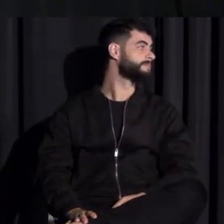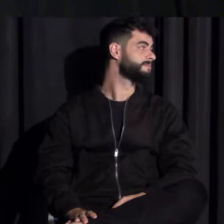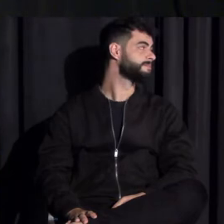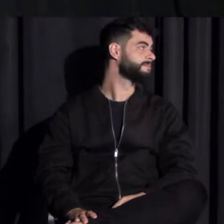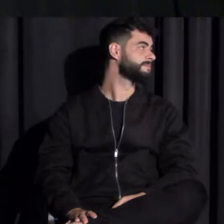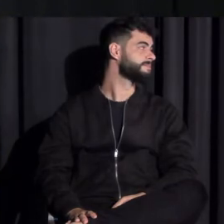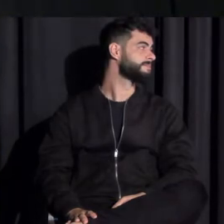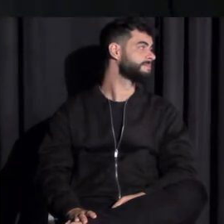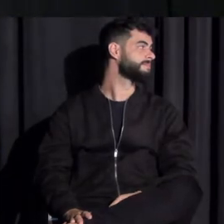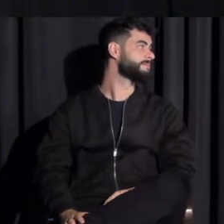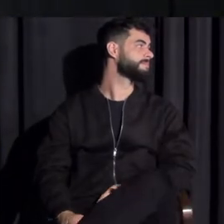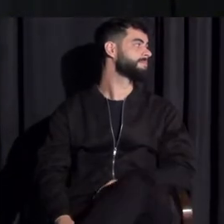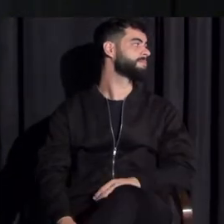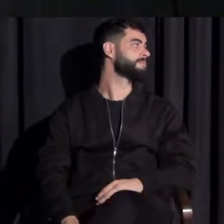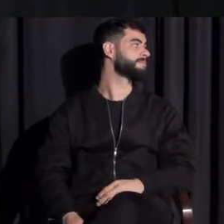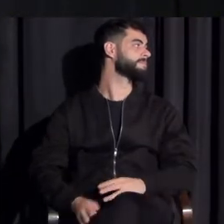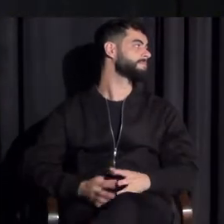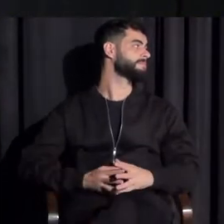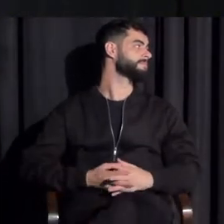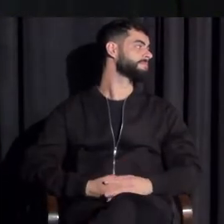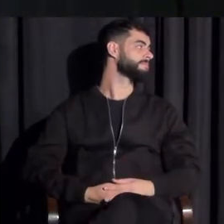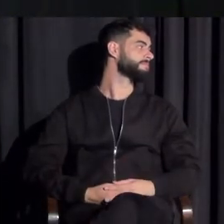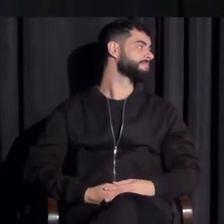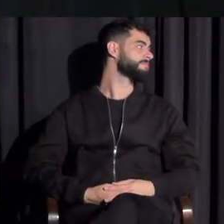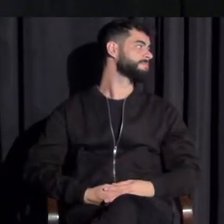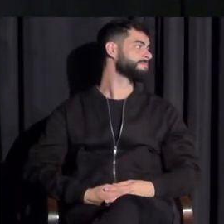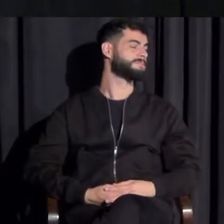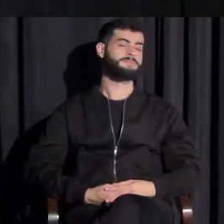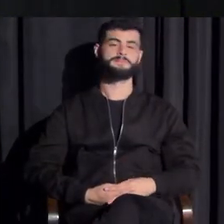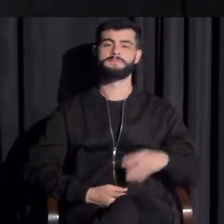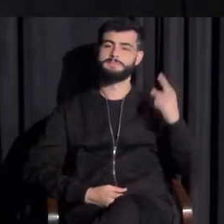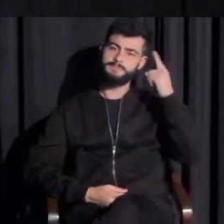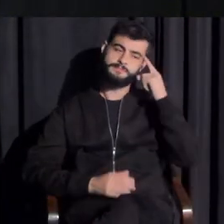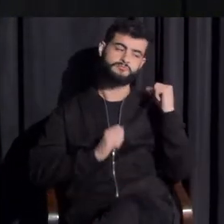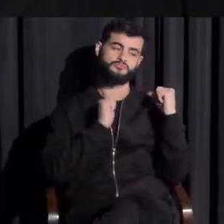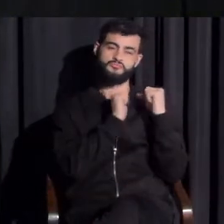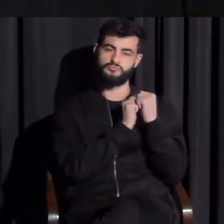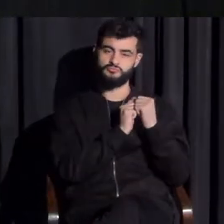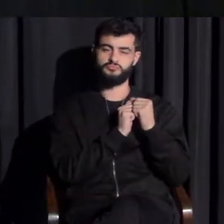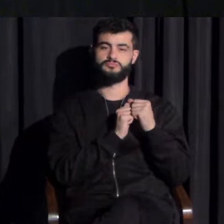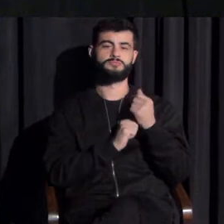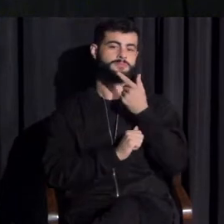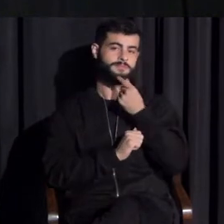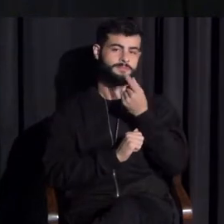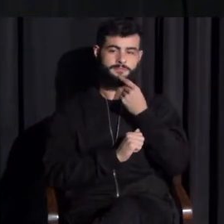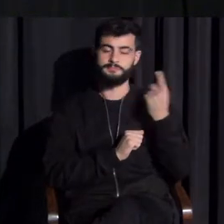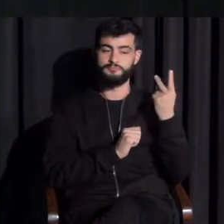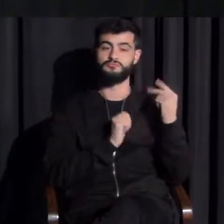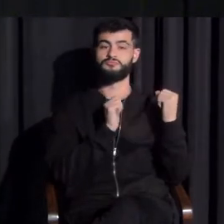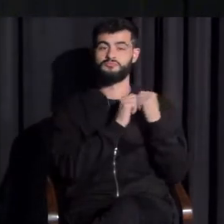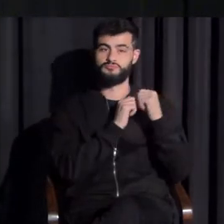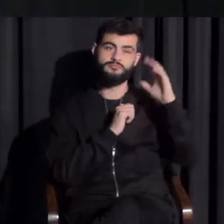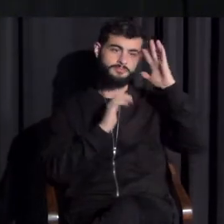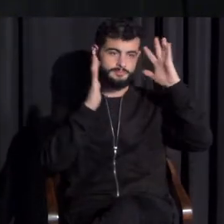Dividindo e multiplicando aqui com o Clériston para a gente pensar junto. Eu falei, acho que isso daqui tem mais a ver com você.